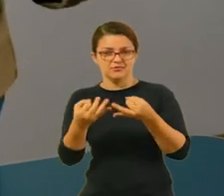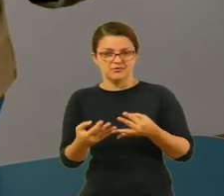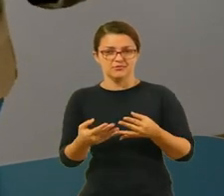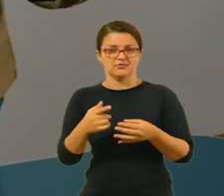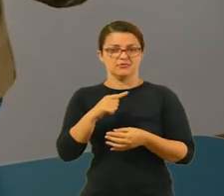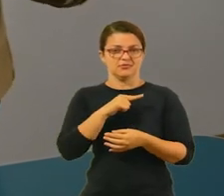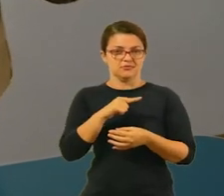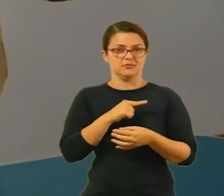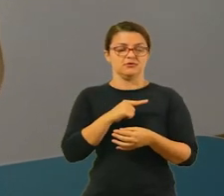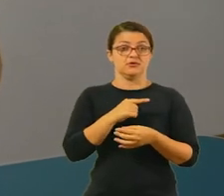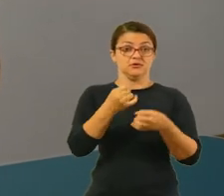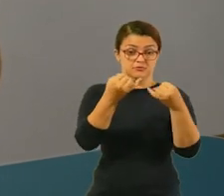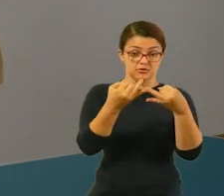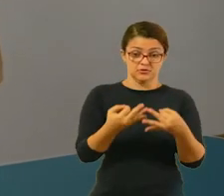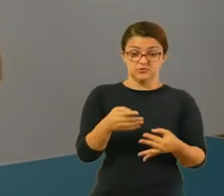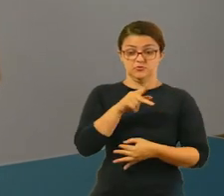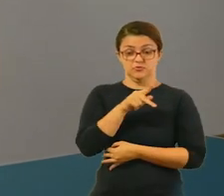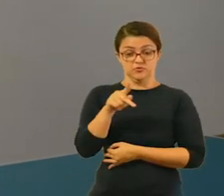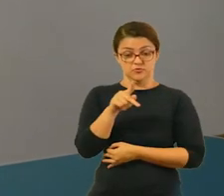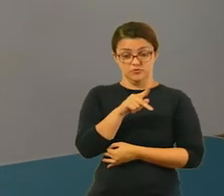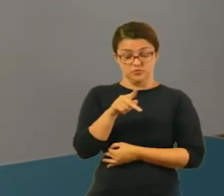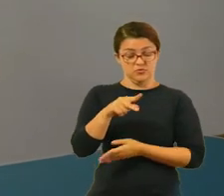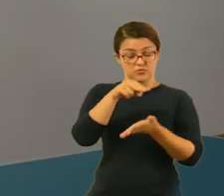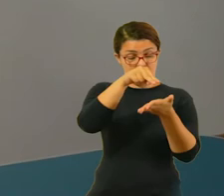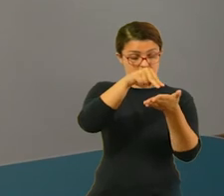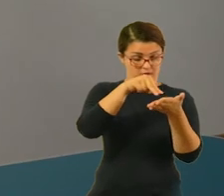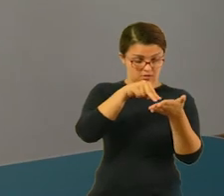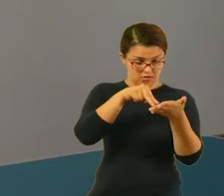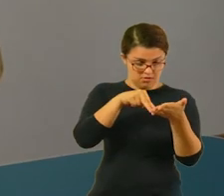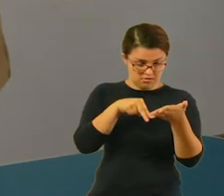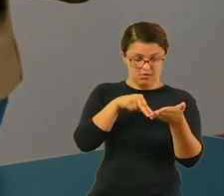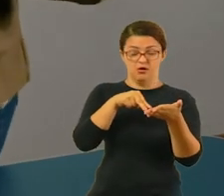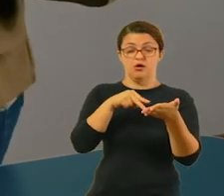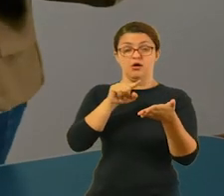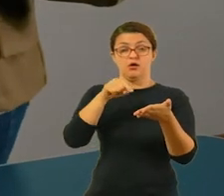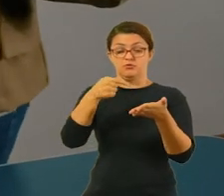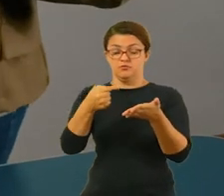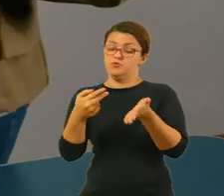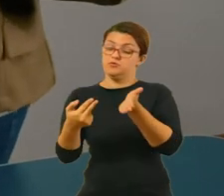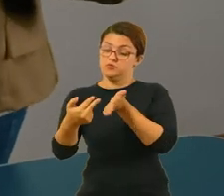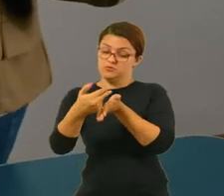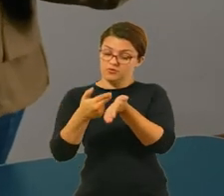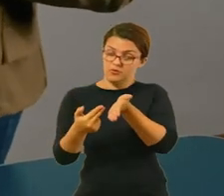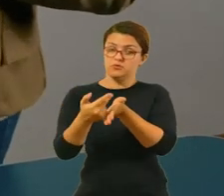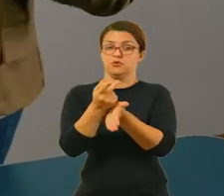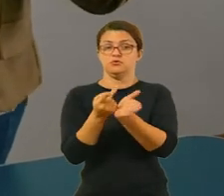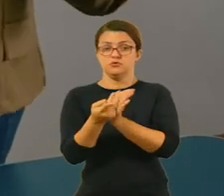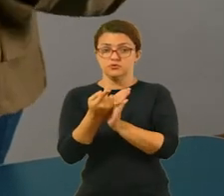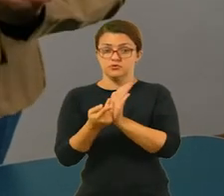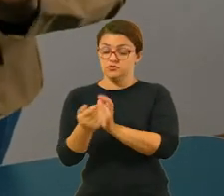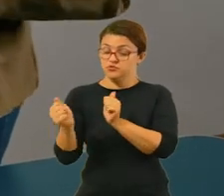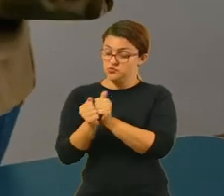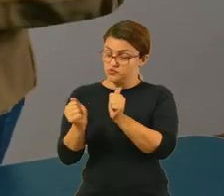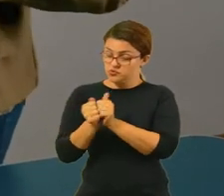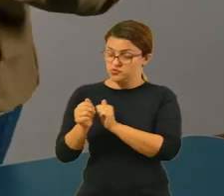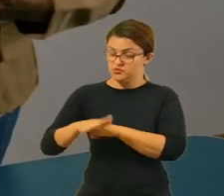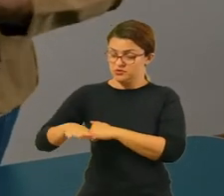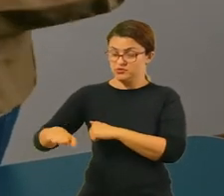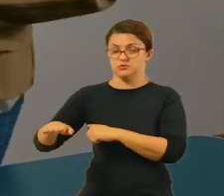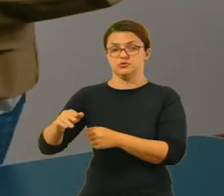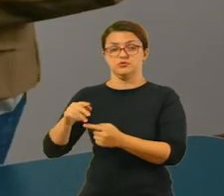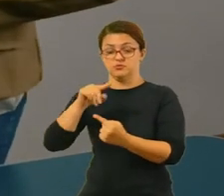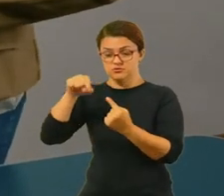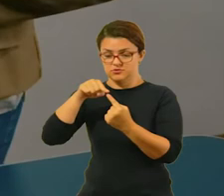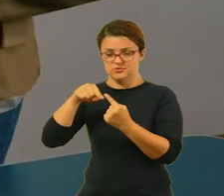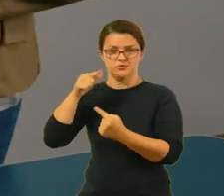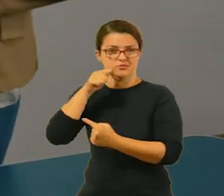aquela diquinha que eu já te falei, tem a explicação do professor. Você entende o que o professor quer e aí você consegue recortar ou desenhar com a